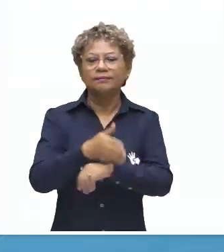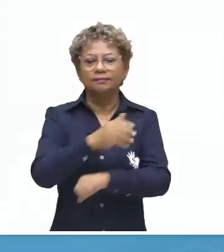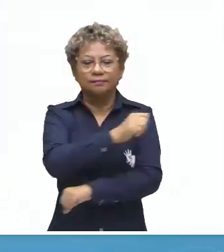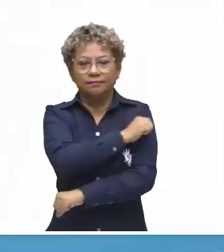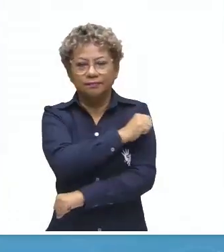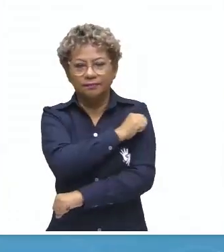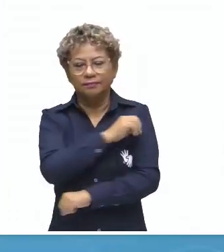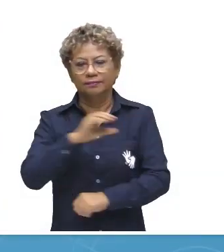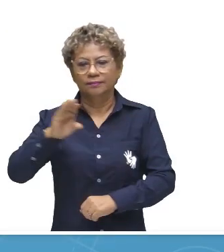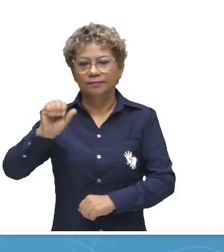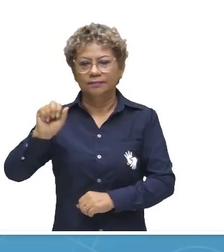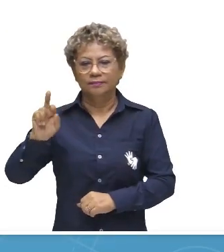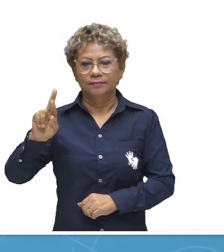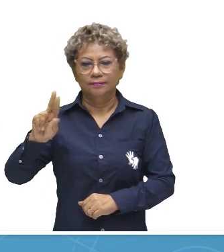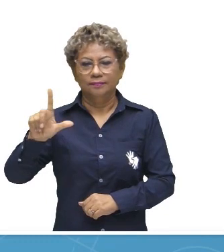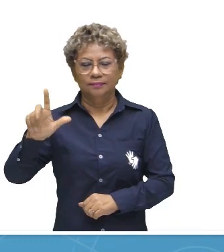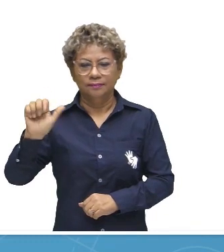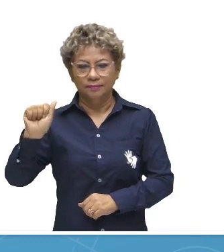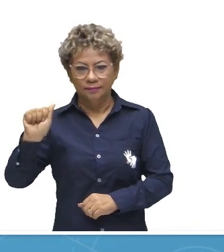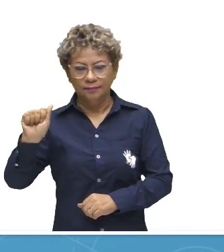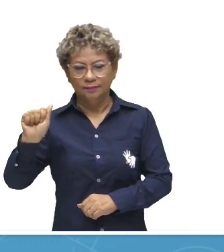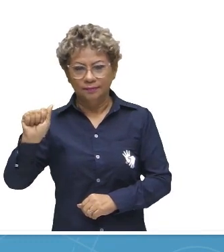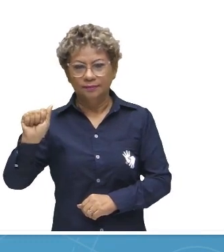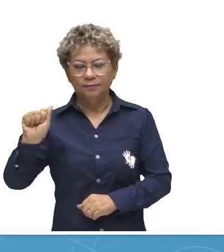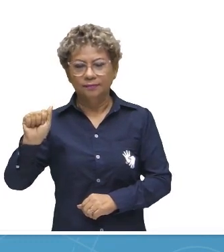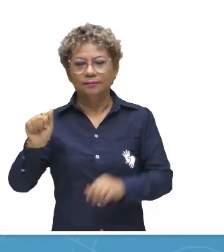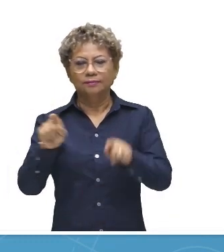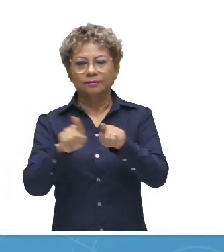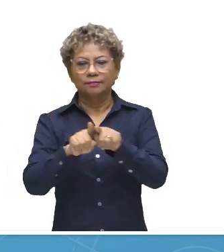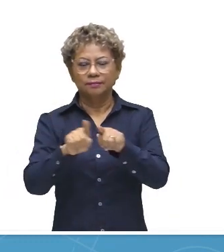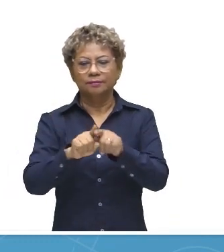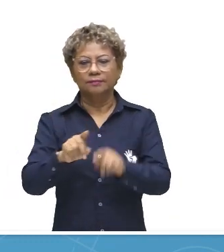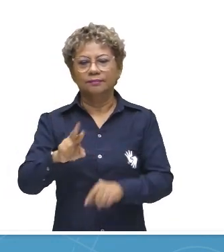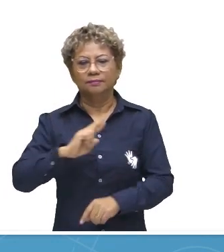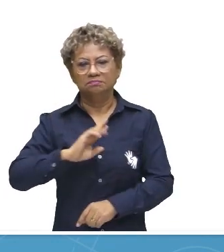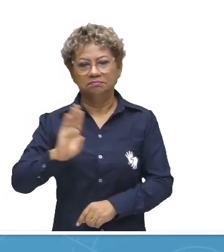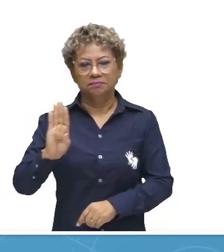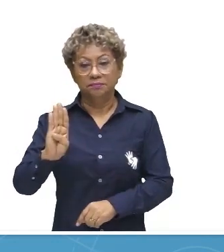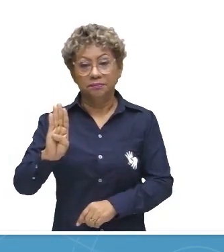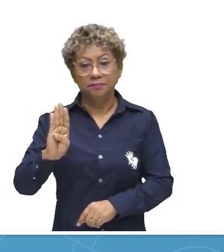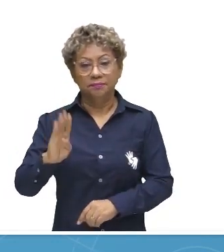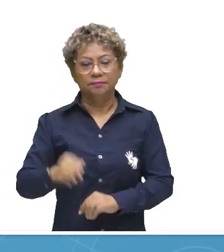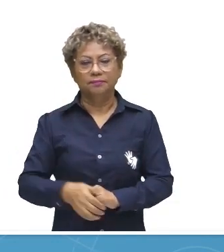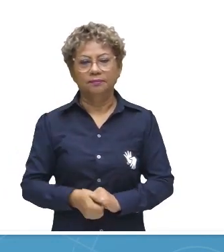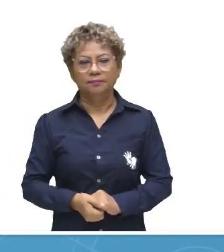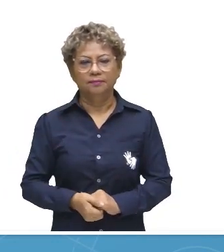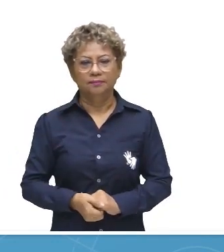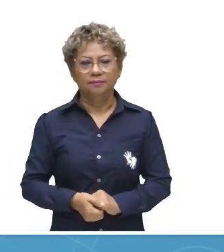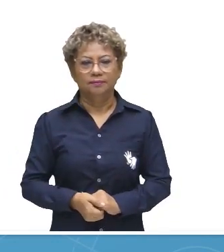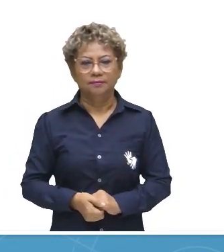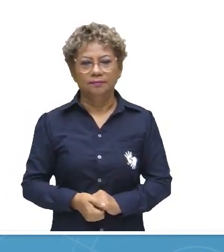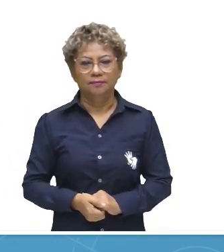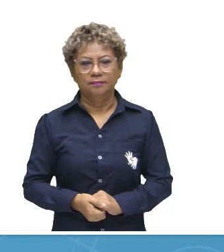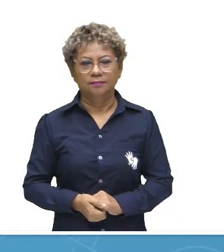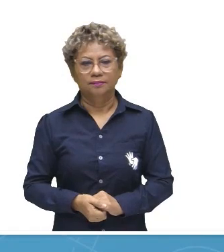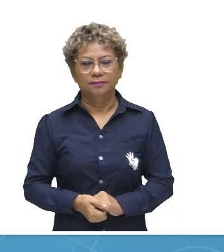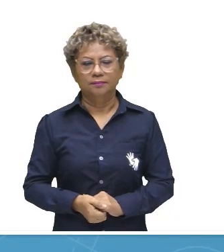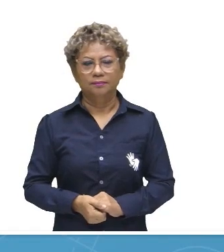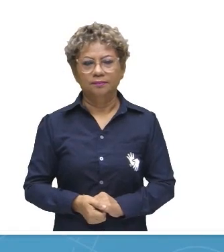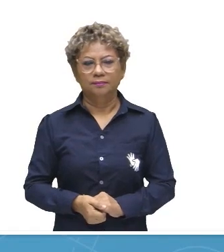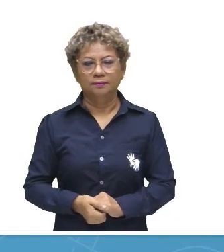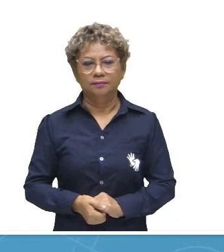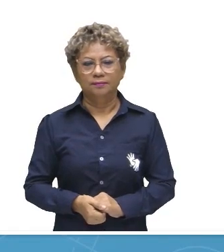Carla Eduarda, na questão letra B. Na questão 2, colocou aqui. Enelátero, né? O nome é